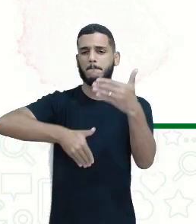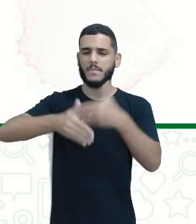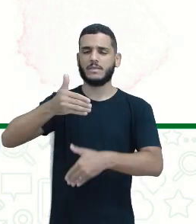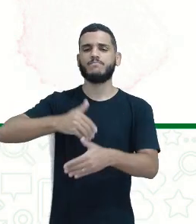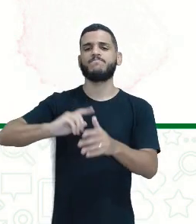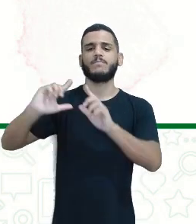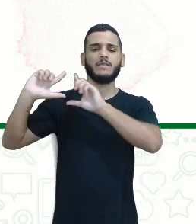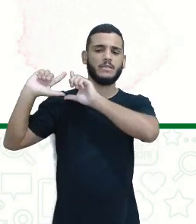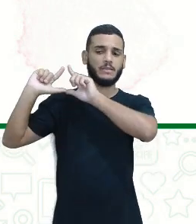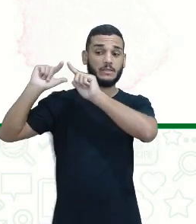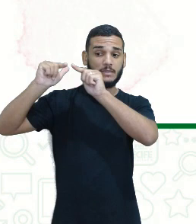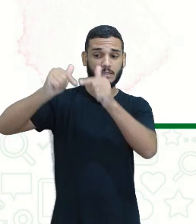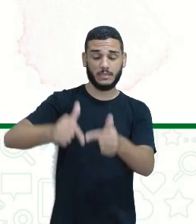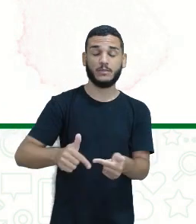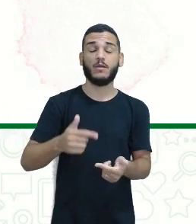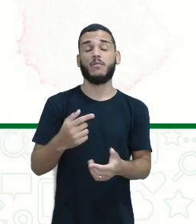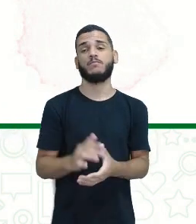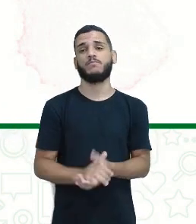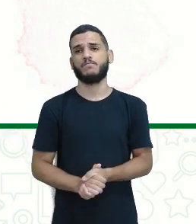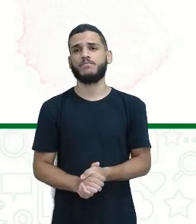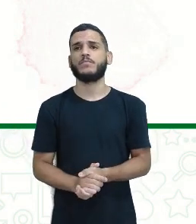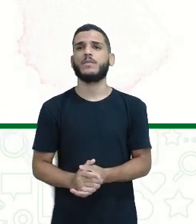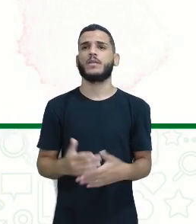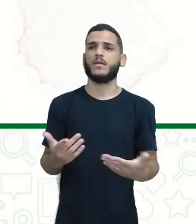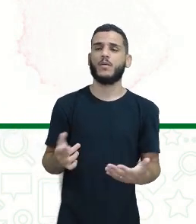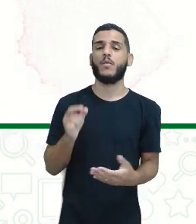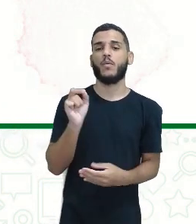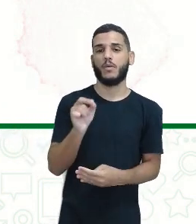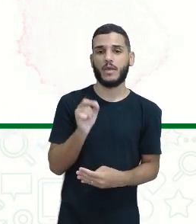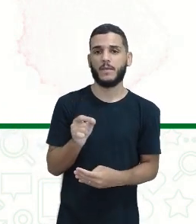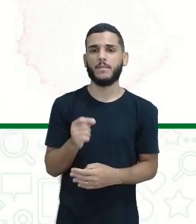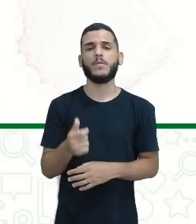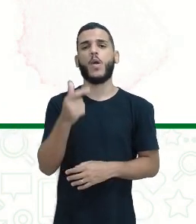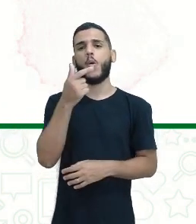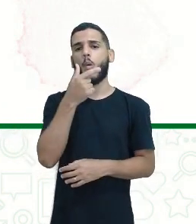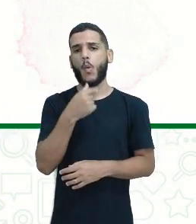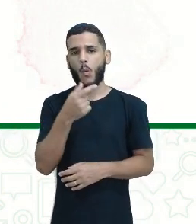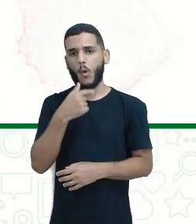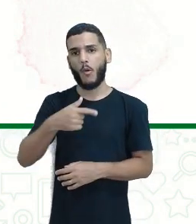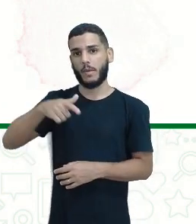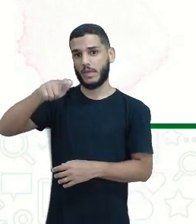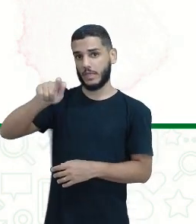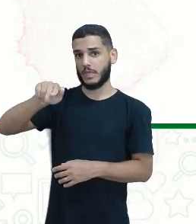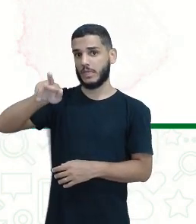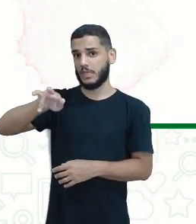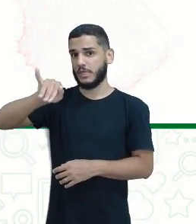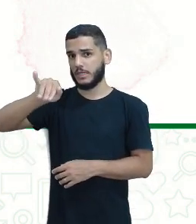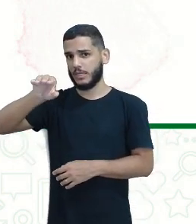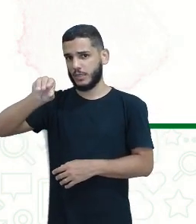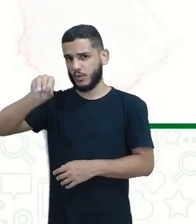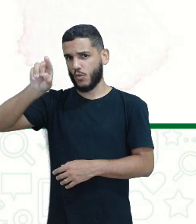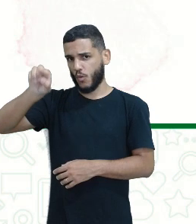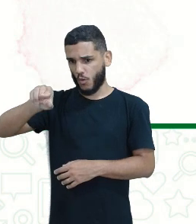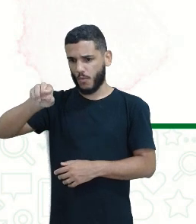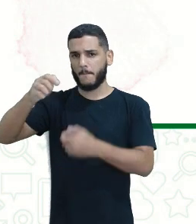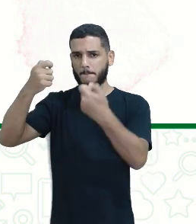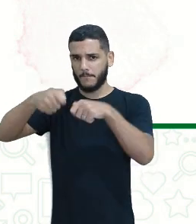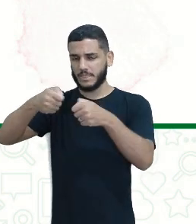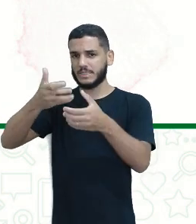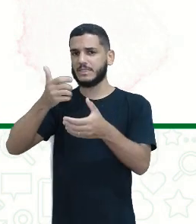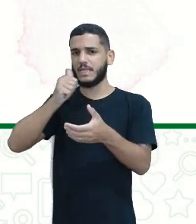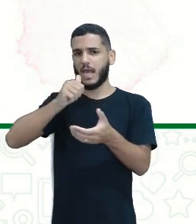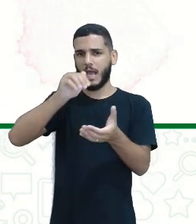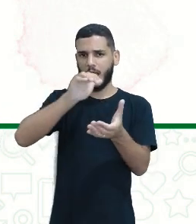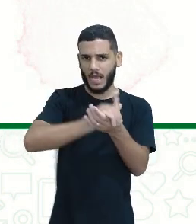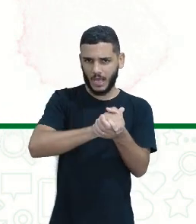tradição que um griot tem que se casar com uma griote. Pois é. Estão entendendo como é essa